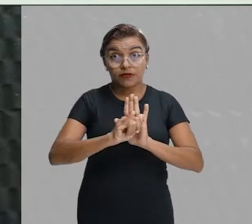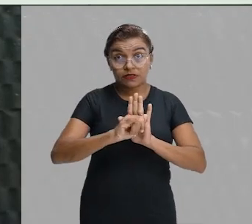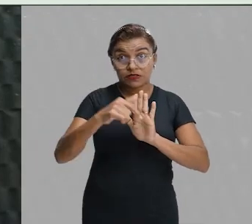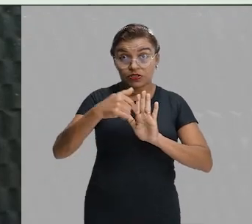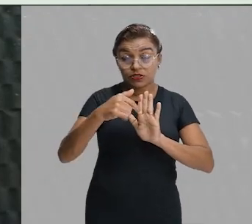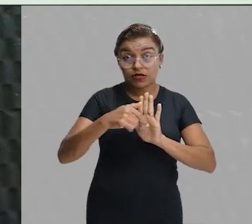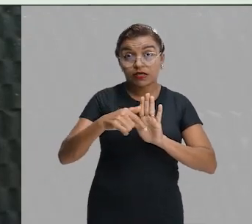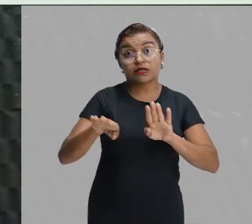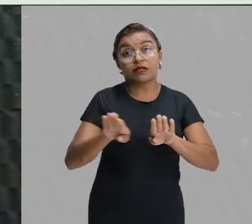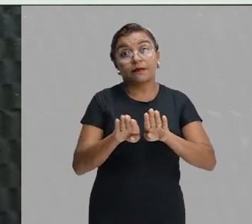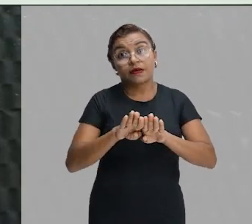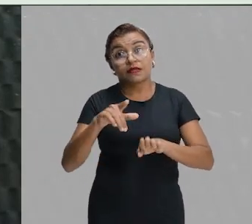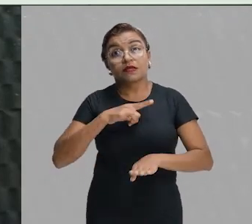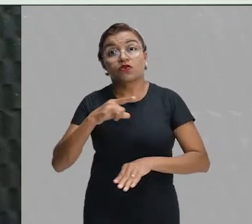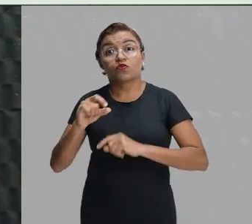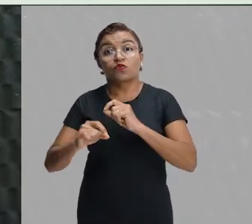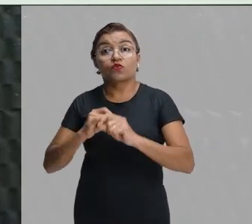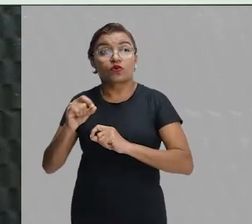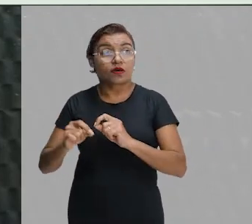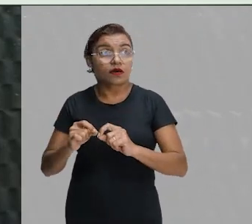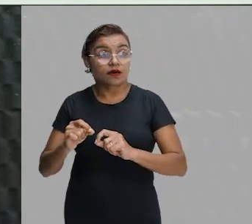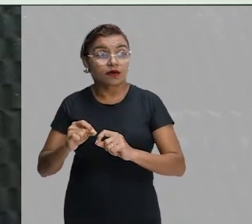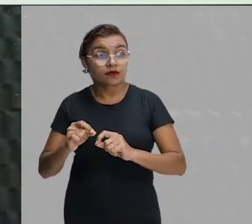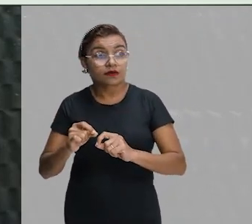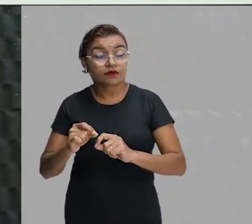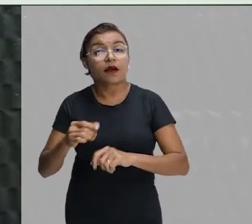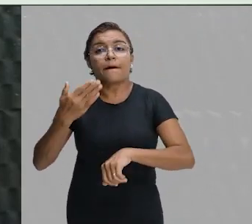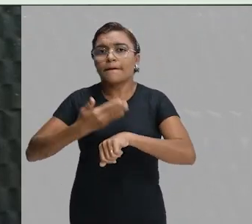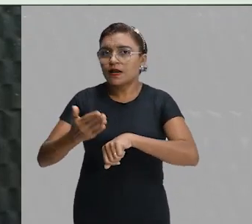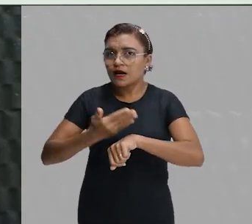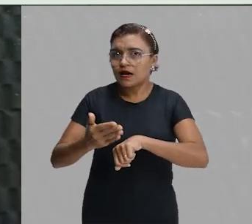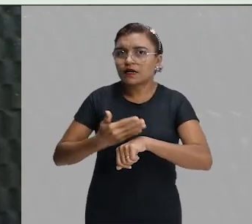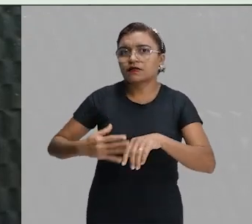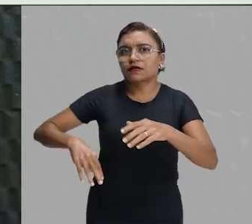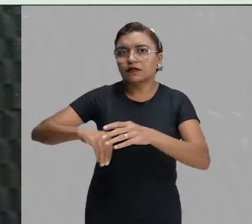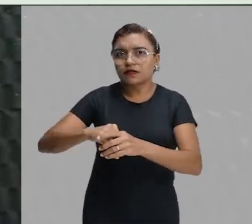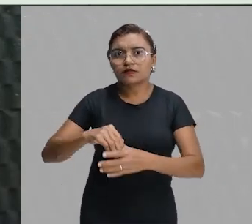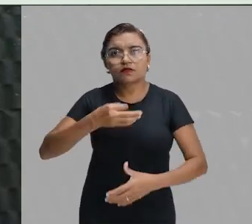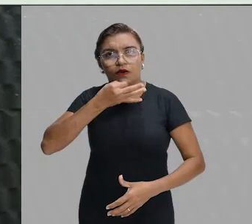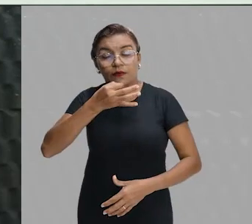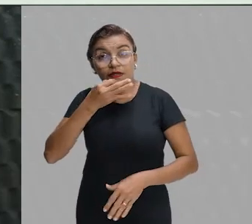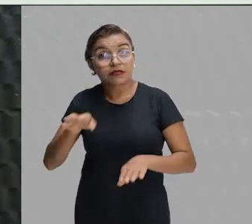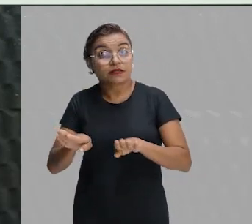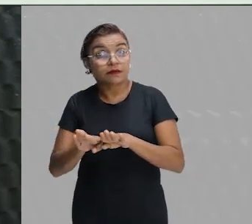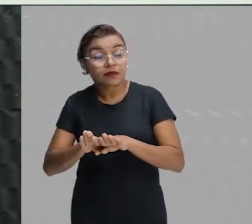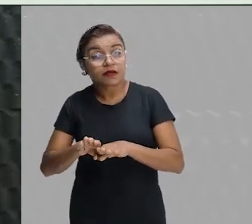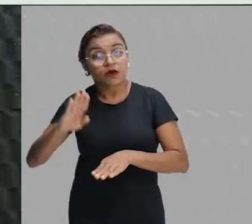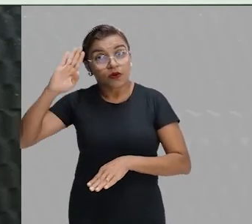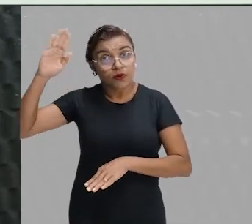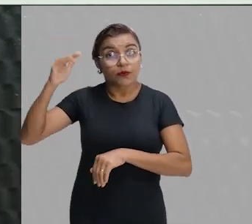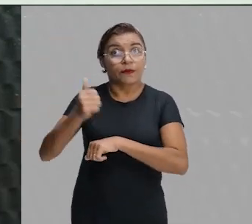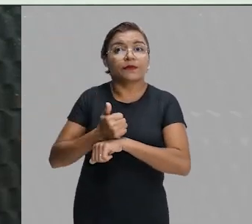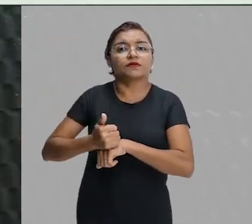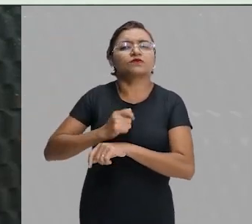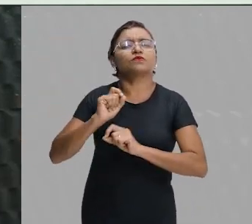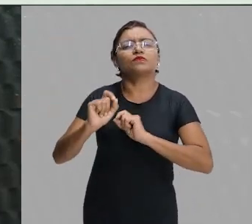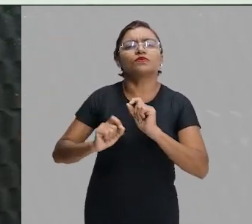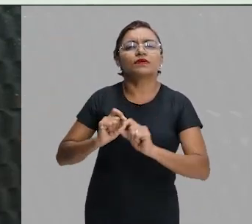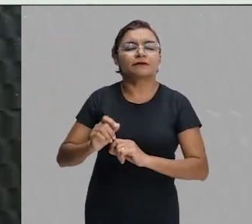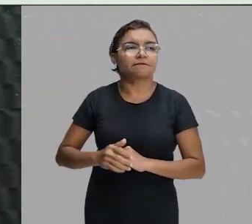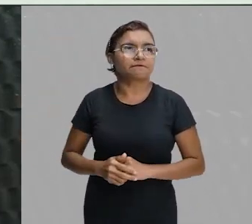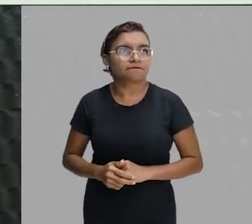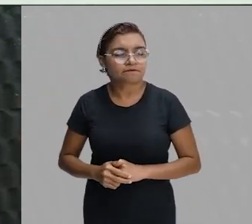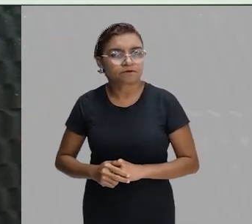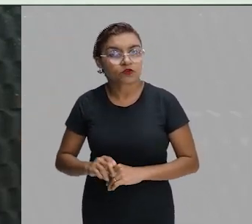falamos, mas estamos trazendo para vocês a aplicabilidade prática dele dentro da argumentação. Nós temos o princípio, que a